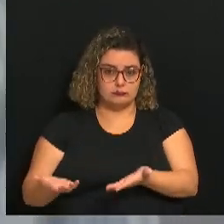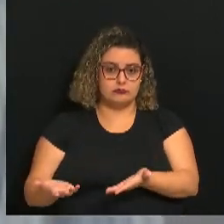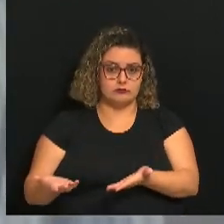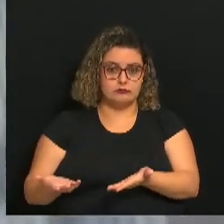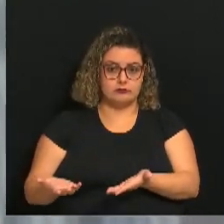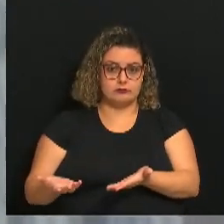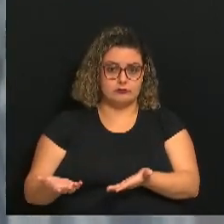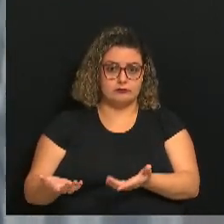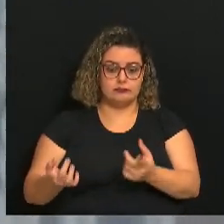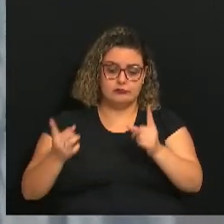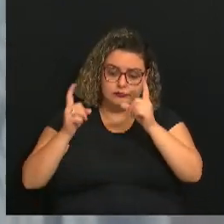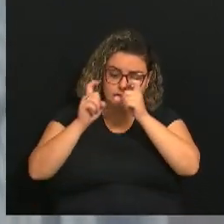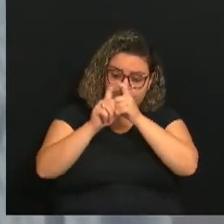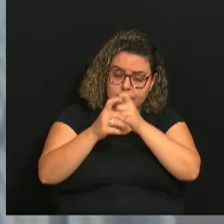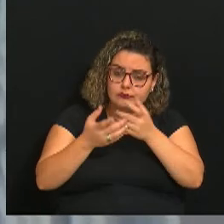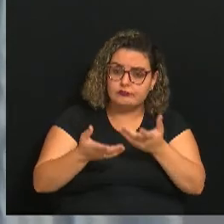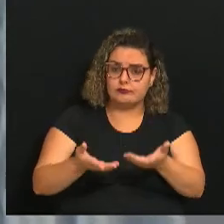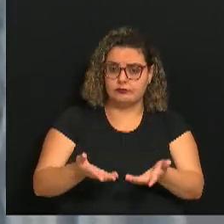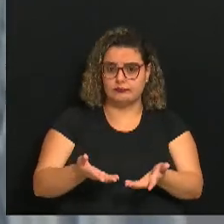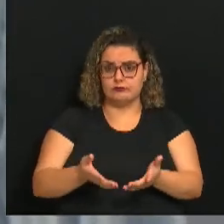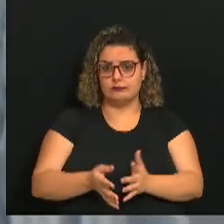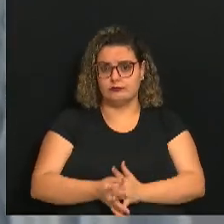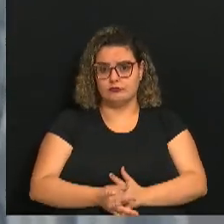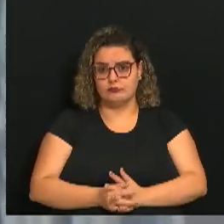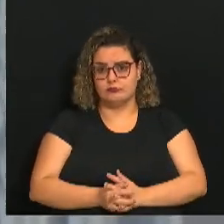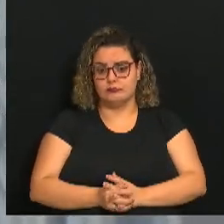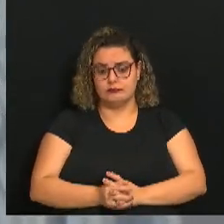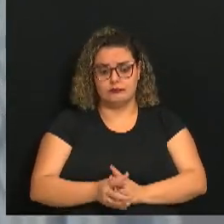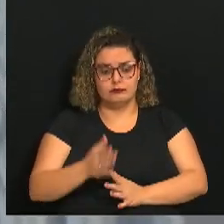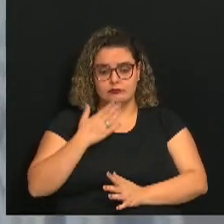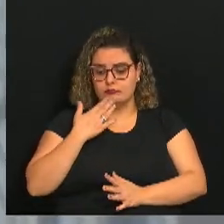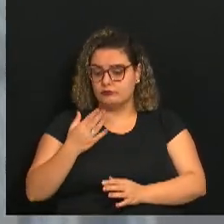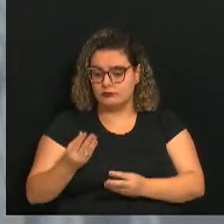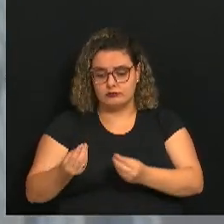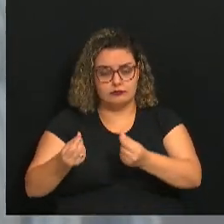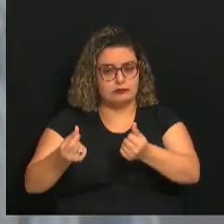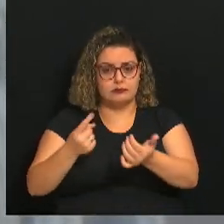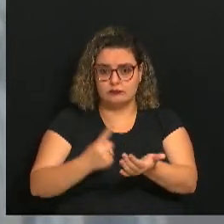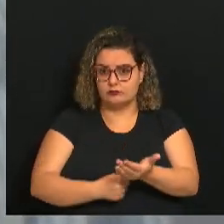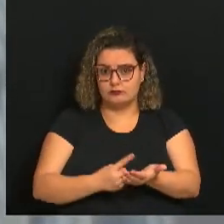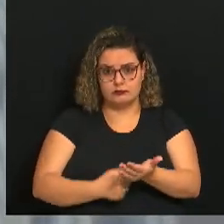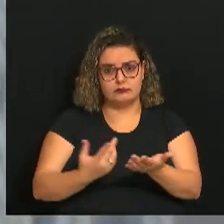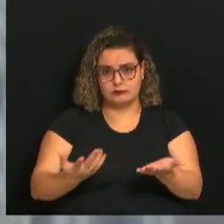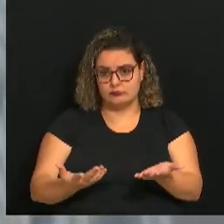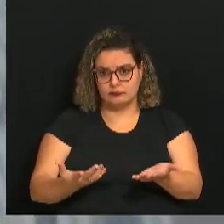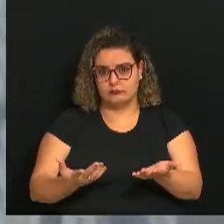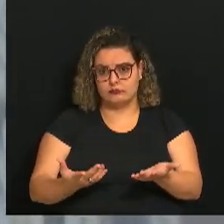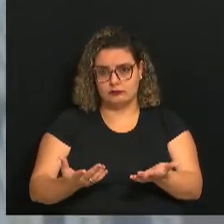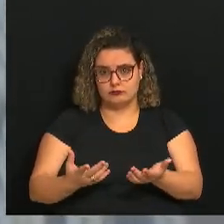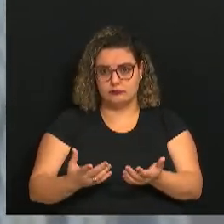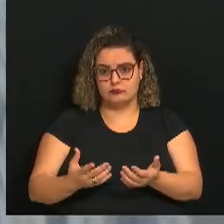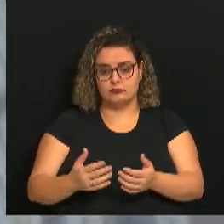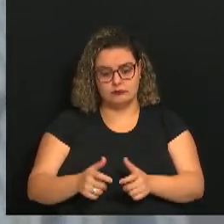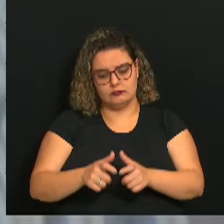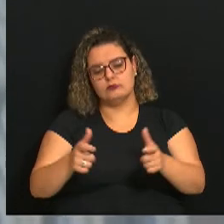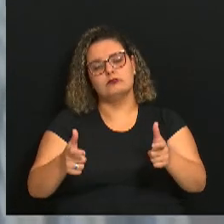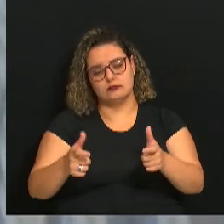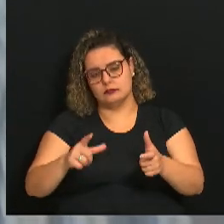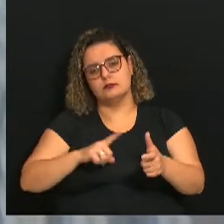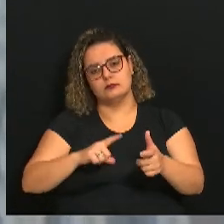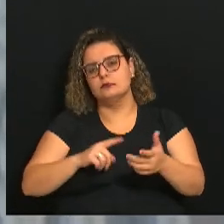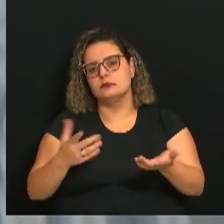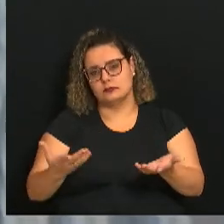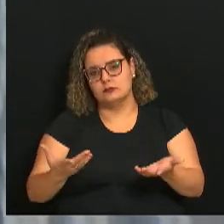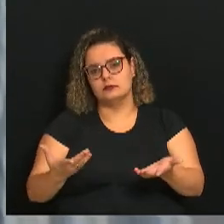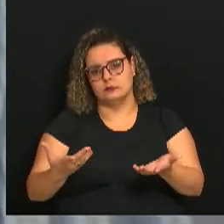muito difícil exigir qualidade, compromisso, por mais que muitas tenham mesmo assim, até